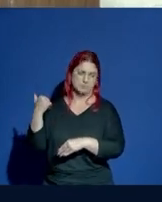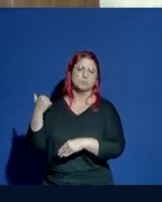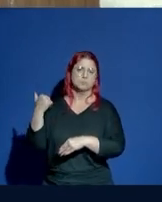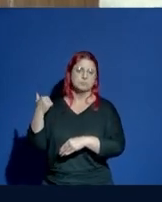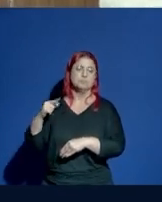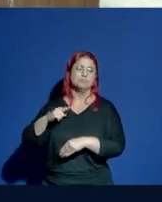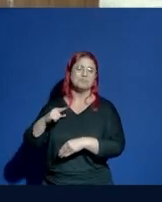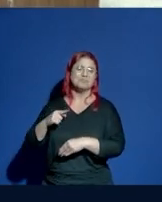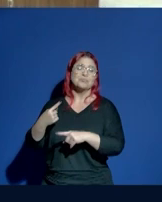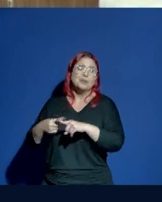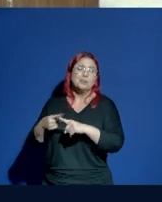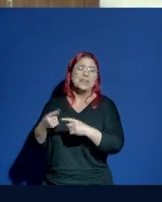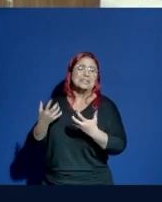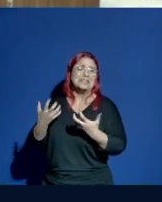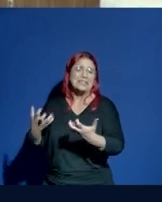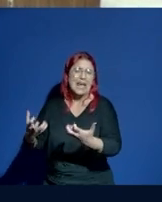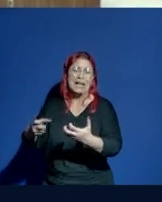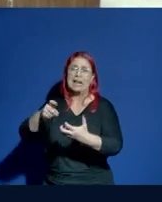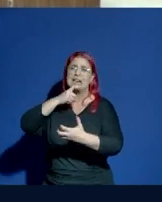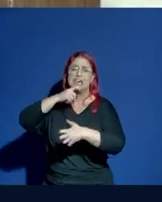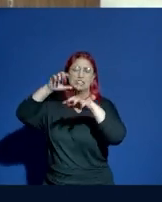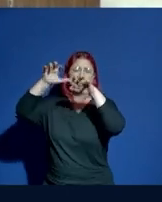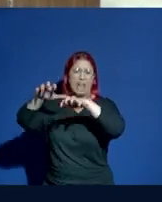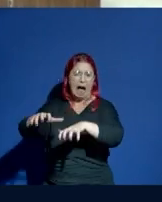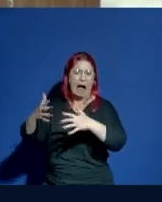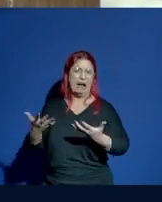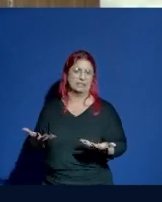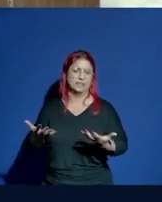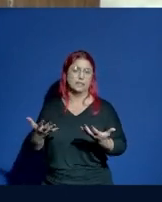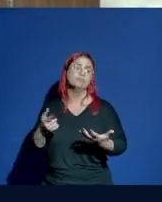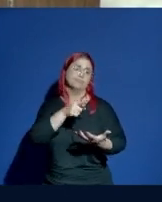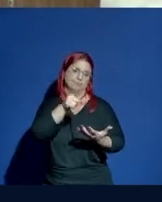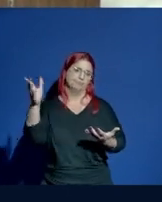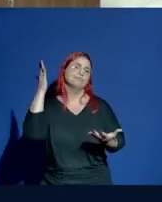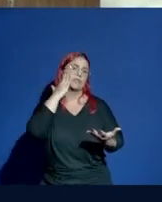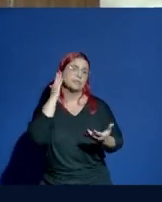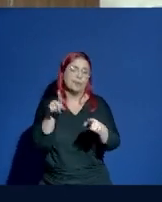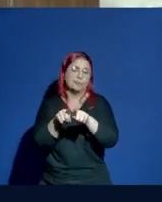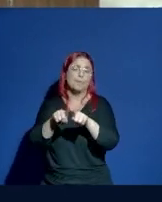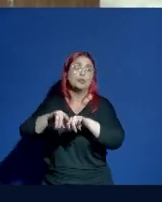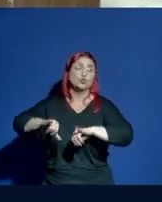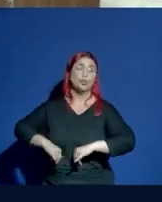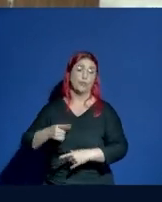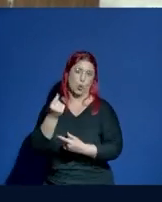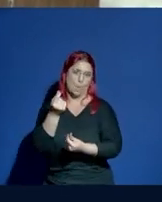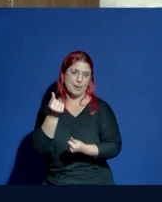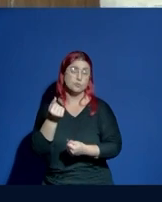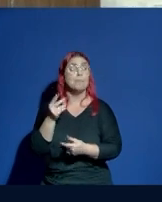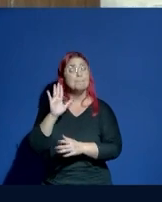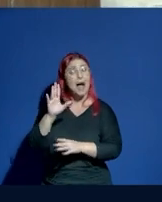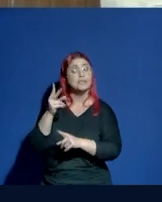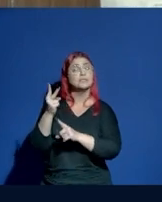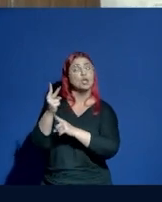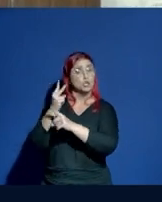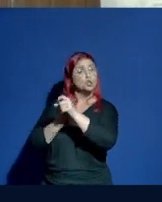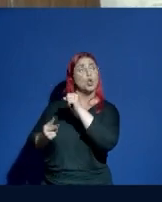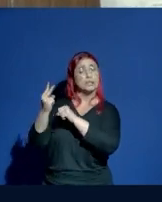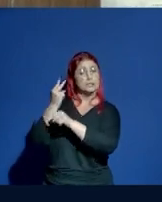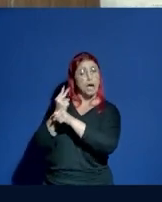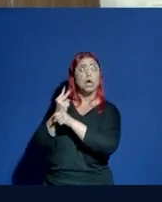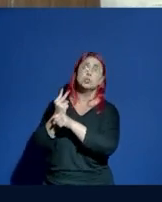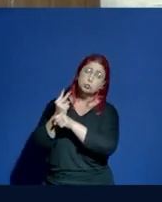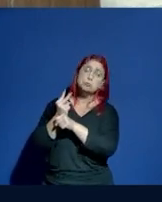com seca geadas preço acho que grande maioria aqui sabe dessa história e que tem nos últimos dois anos conseguido